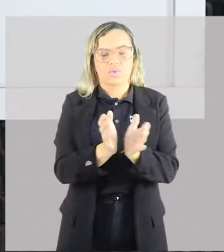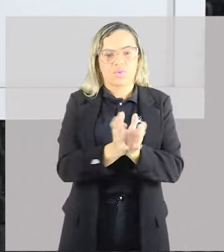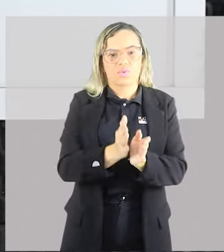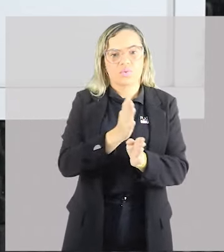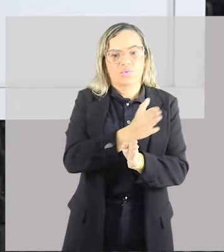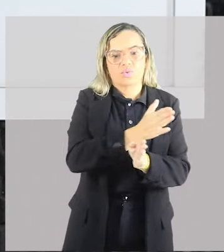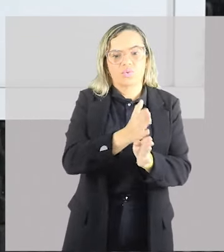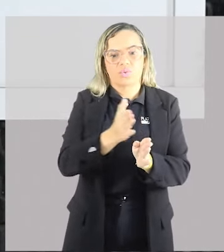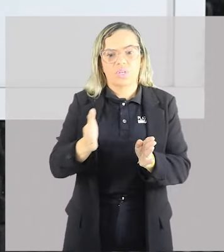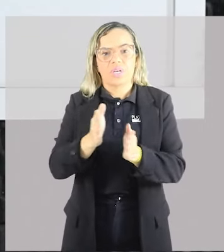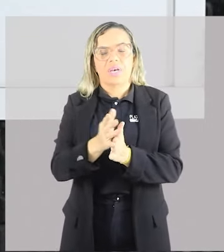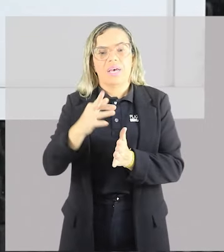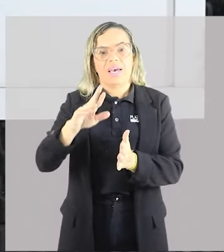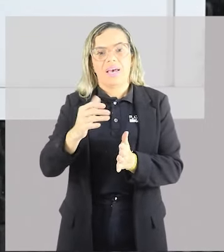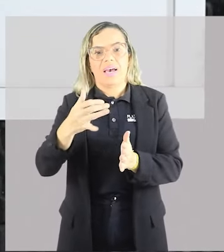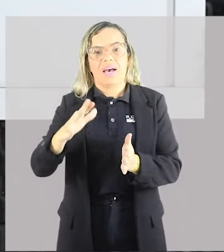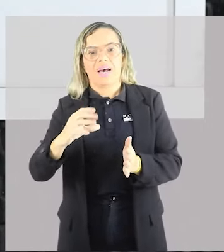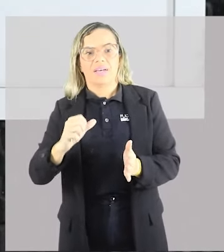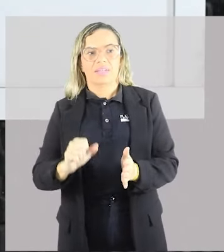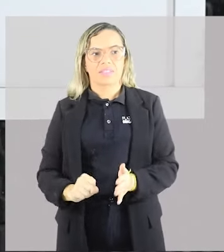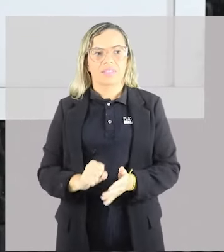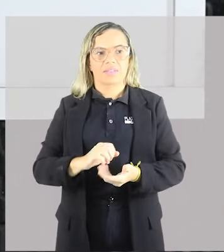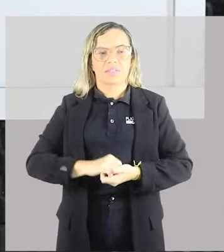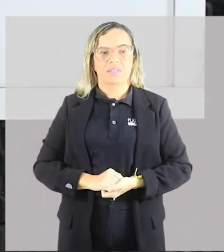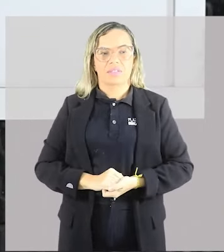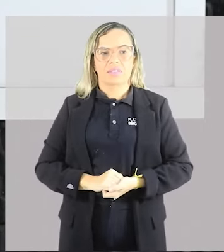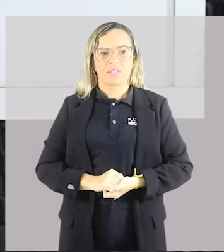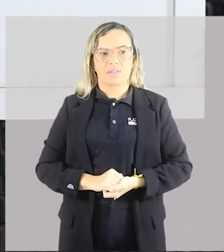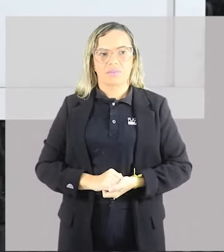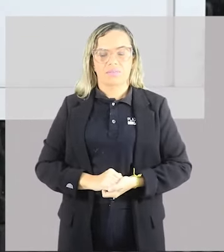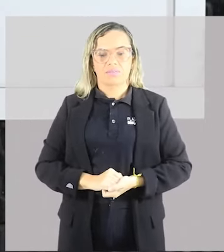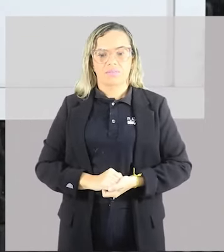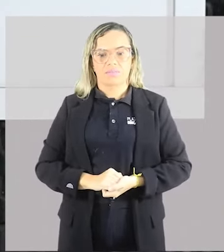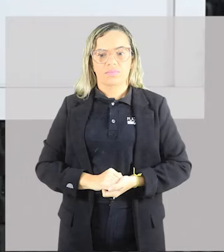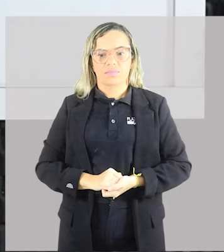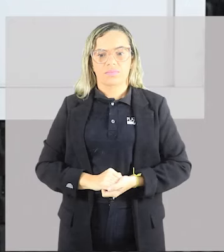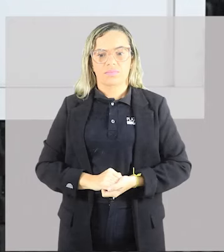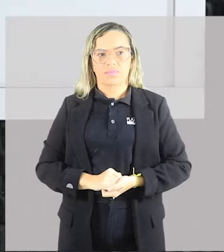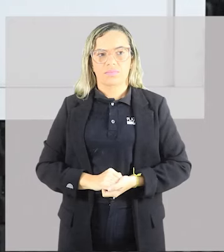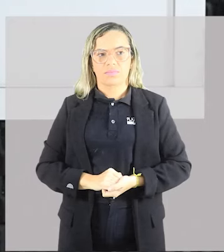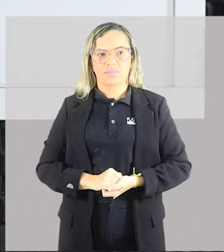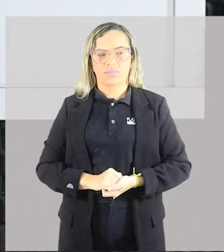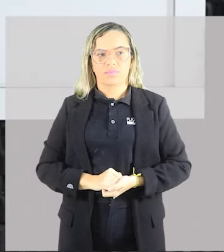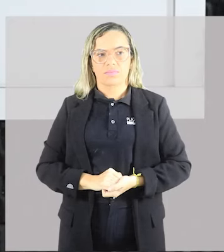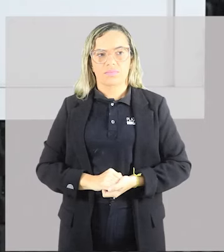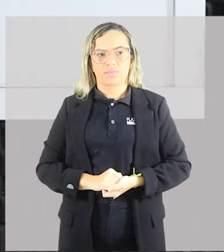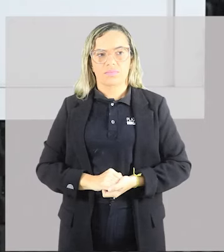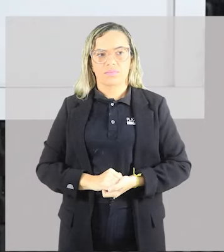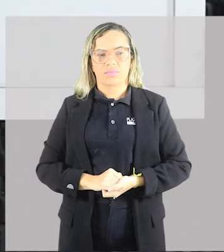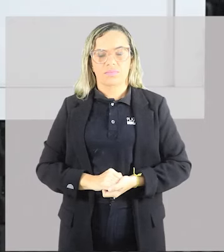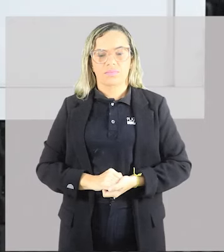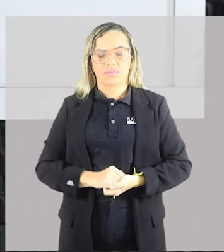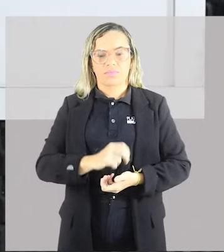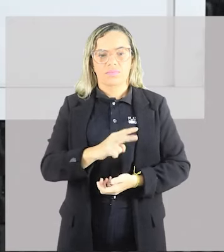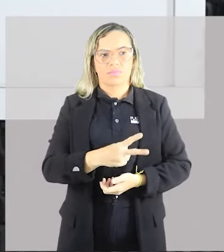2 x- 1 ele tem que ser maior do que